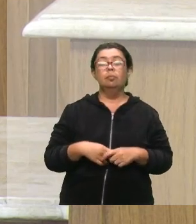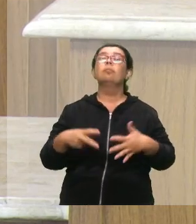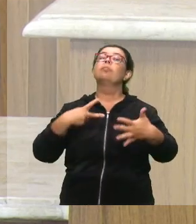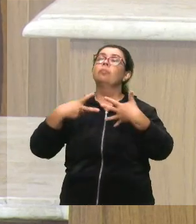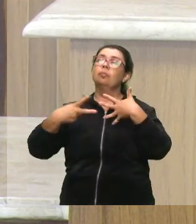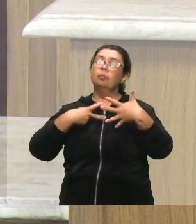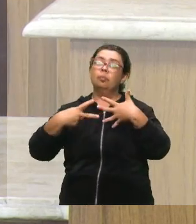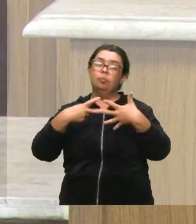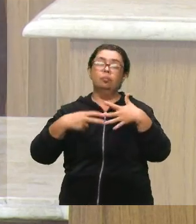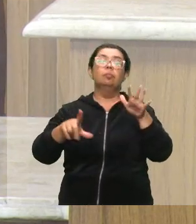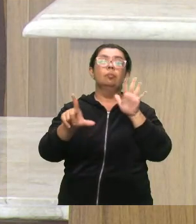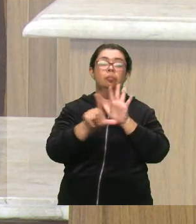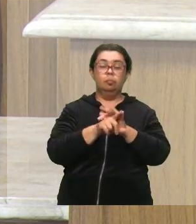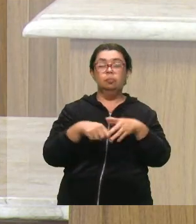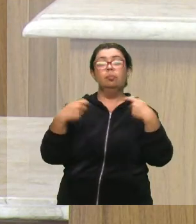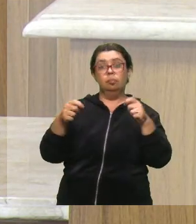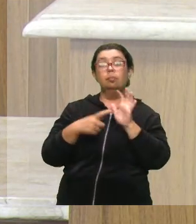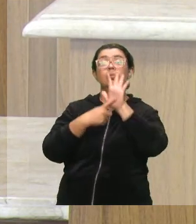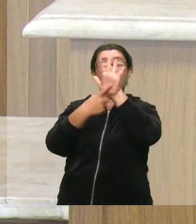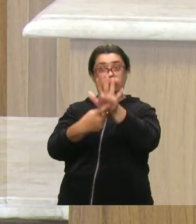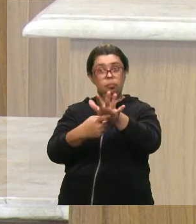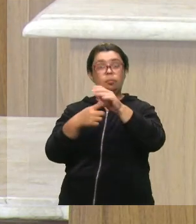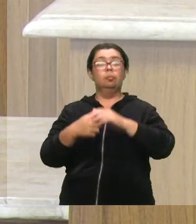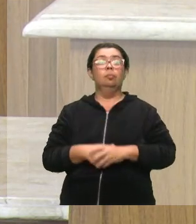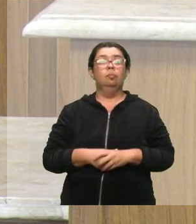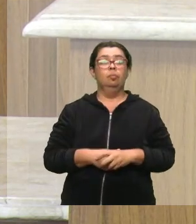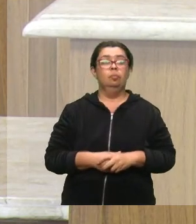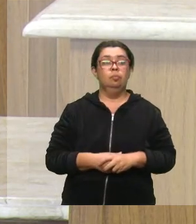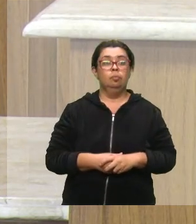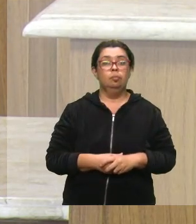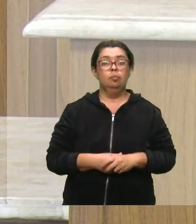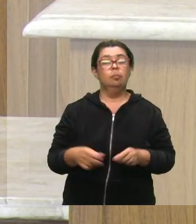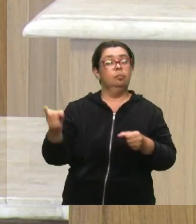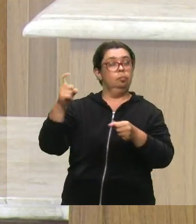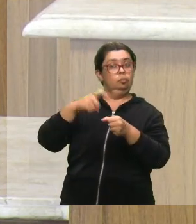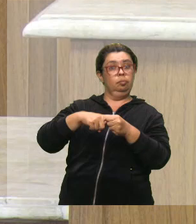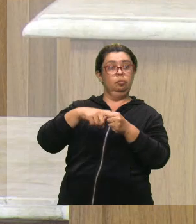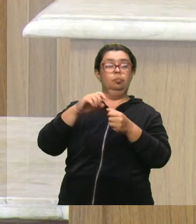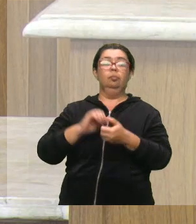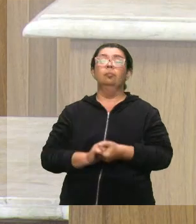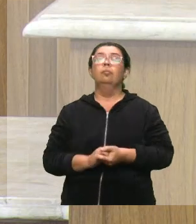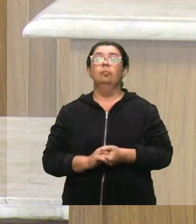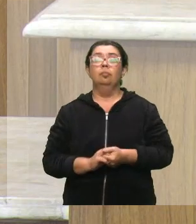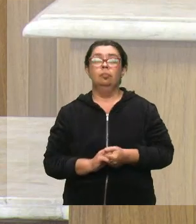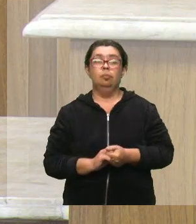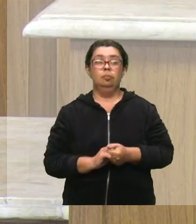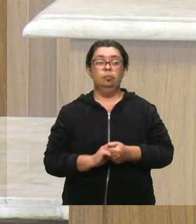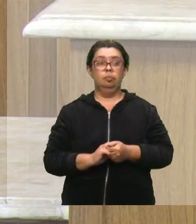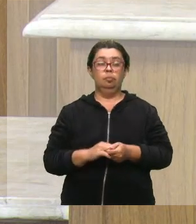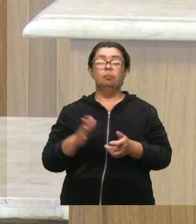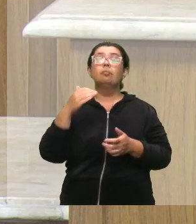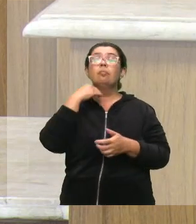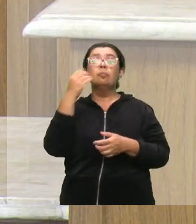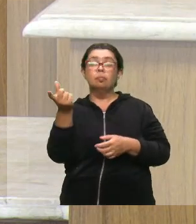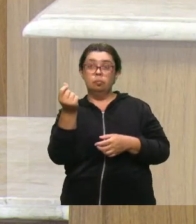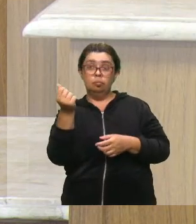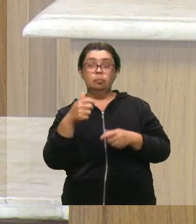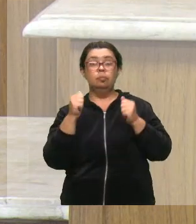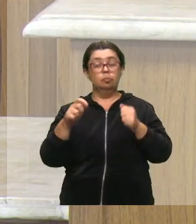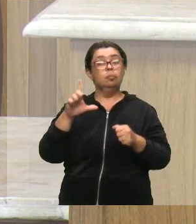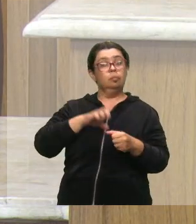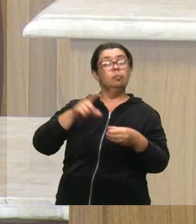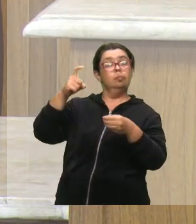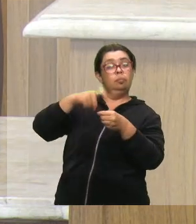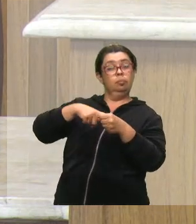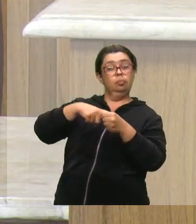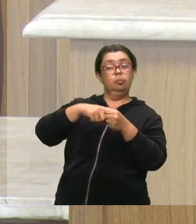transparência, a lei deve ser publicada, não vinculação ou não afetação de receitas, nenhuma receita pode ter vínculo com